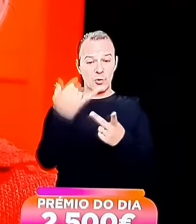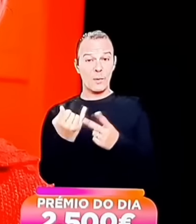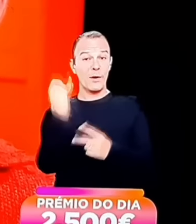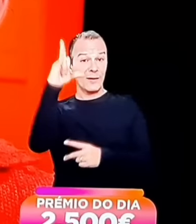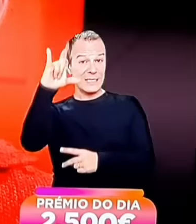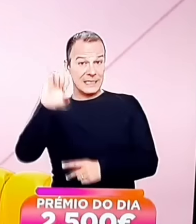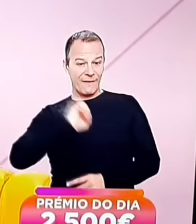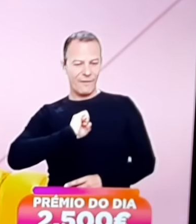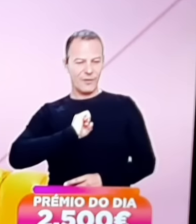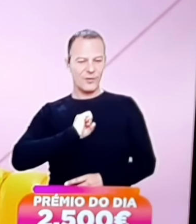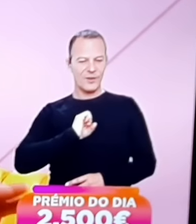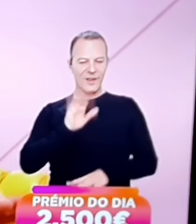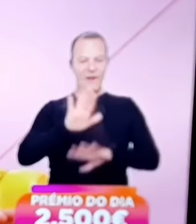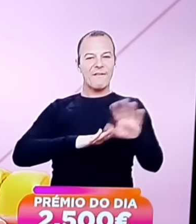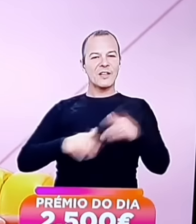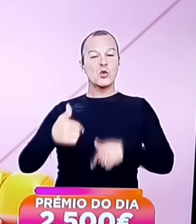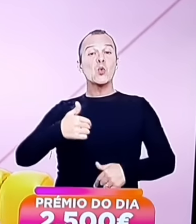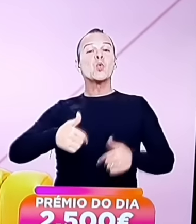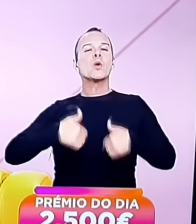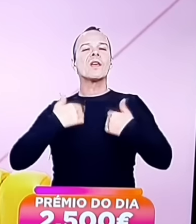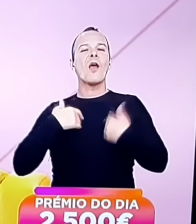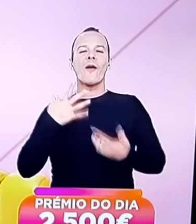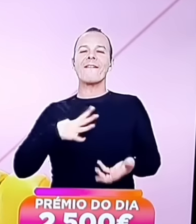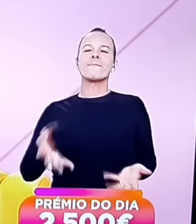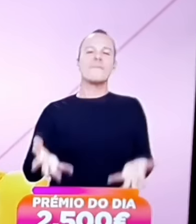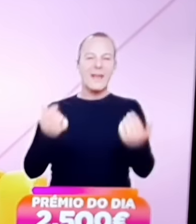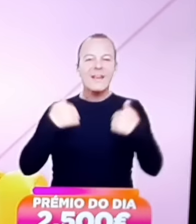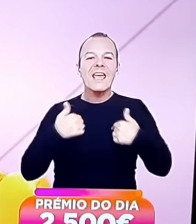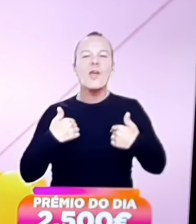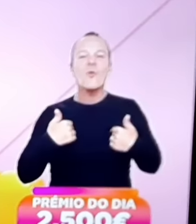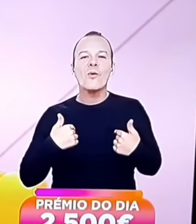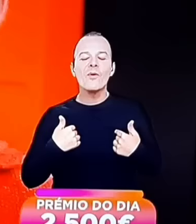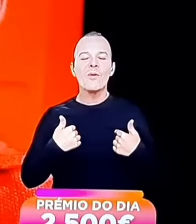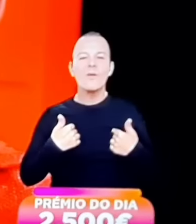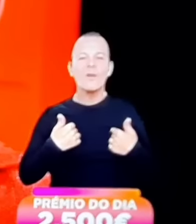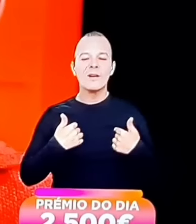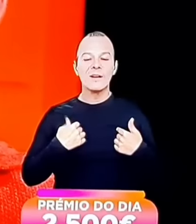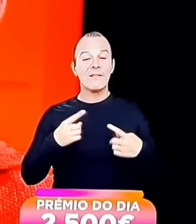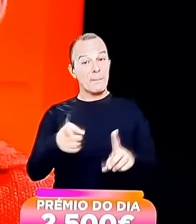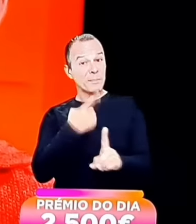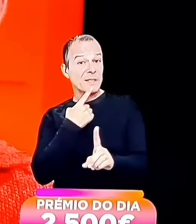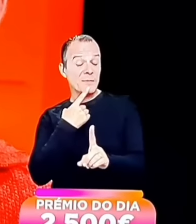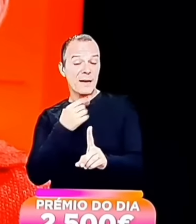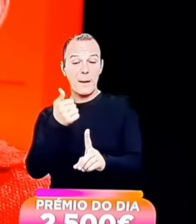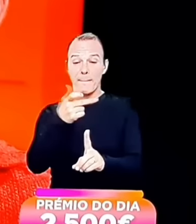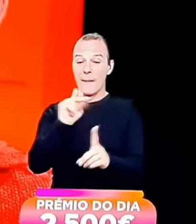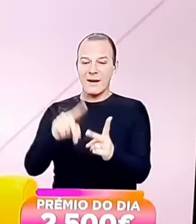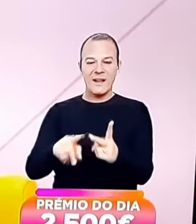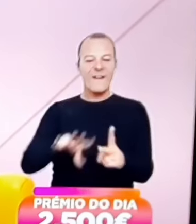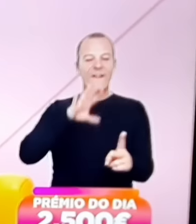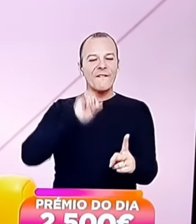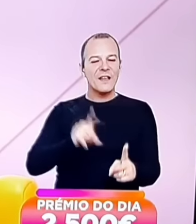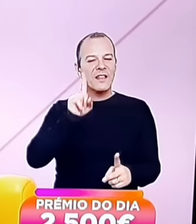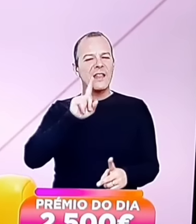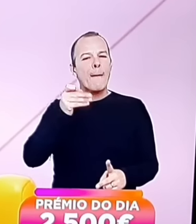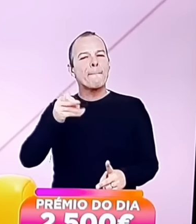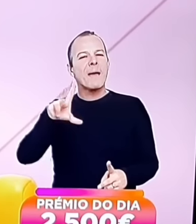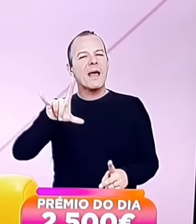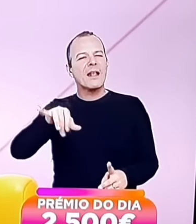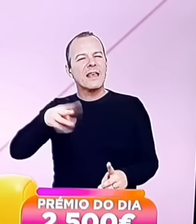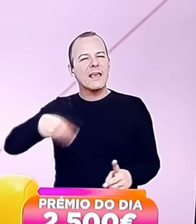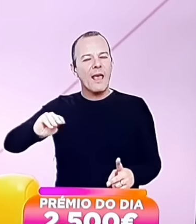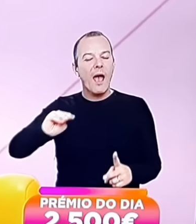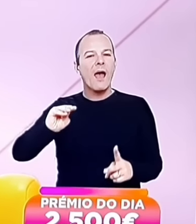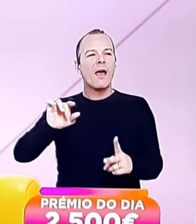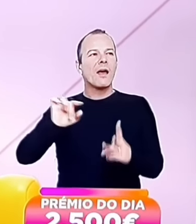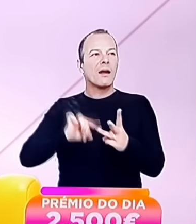Instagram eu faço tudo aquilo que eu quiser. E se estiver atento, vai perceber que foi da Bárbara, foi do filho da Palhinha, foi de todas as pessoas que a